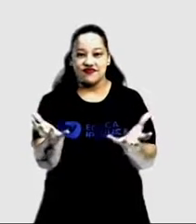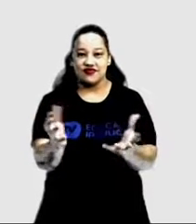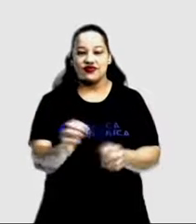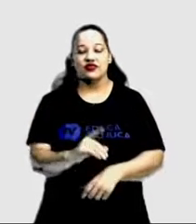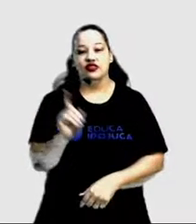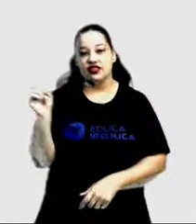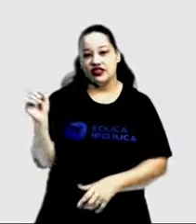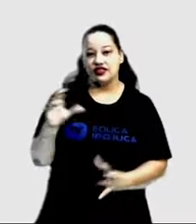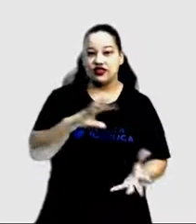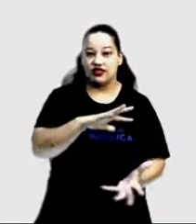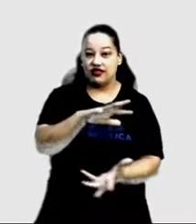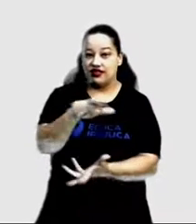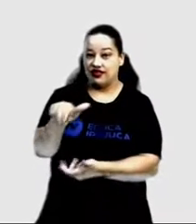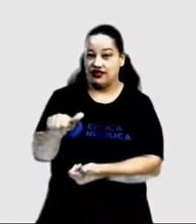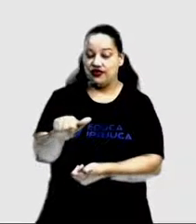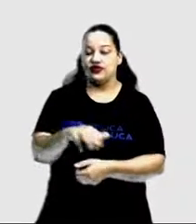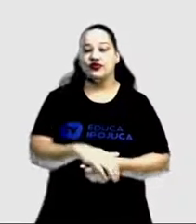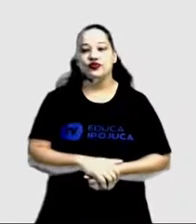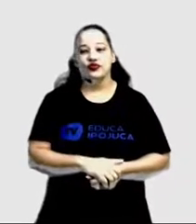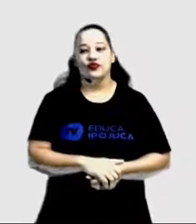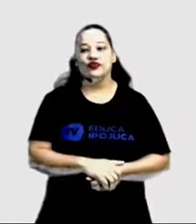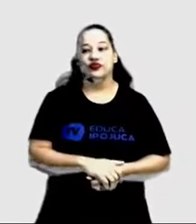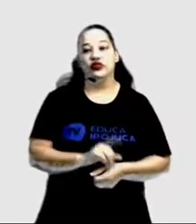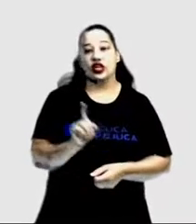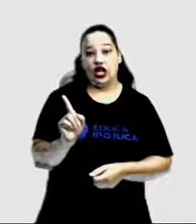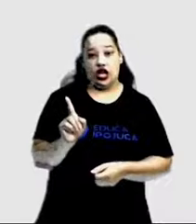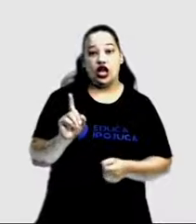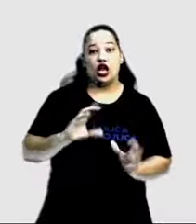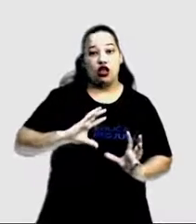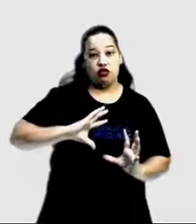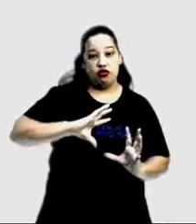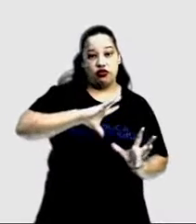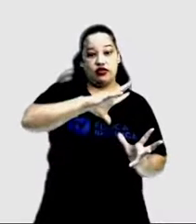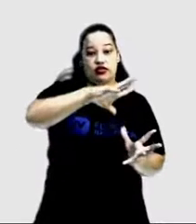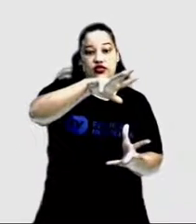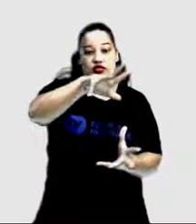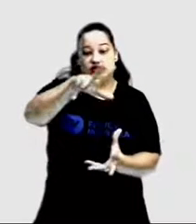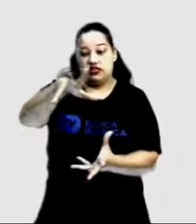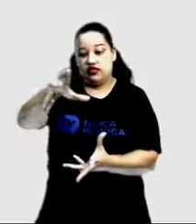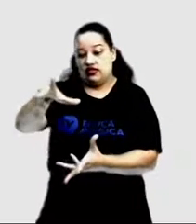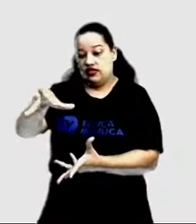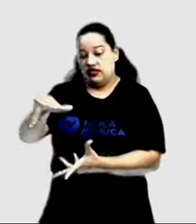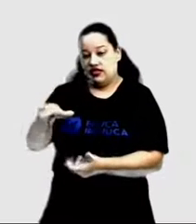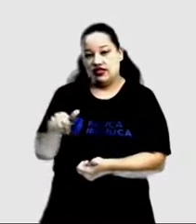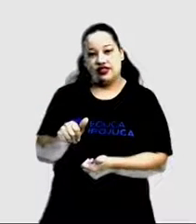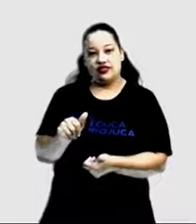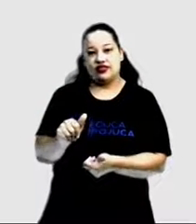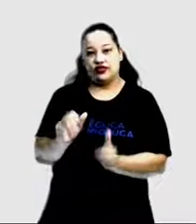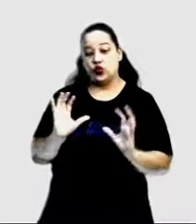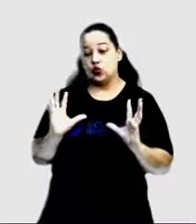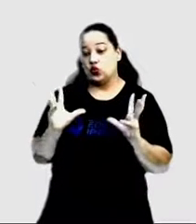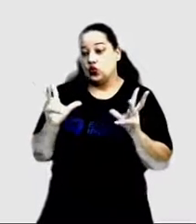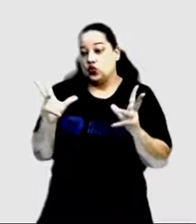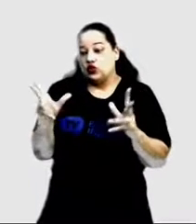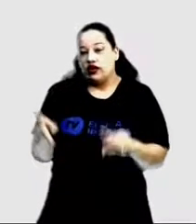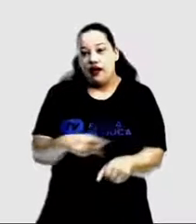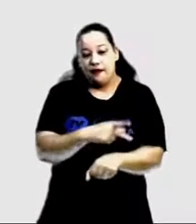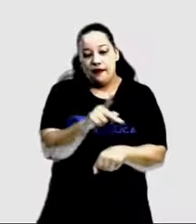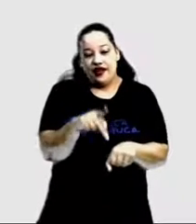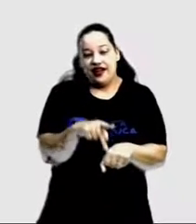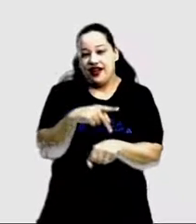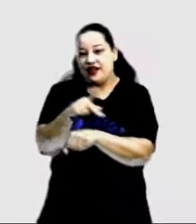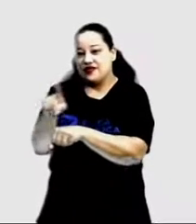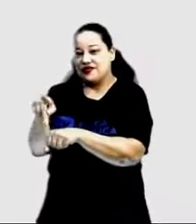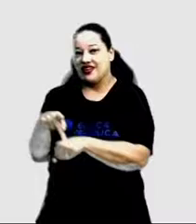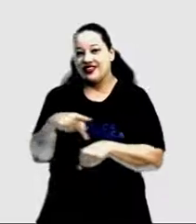Este é o globo. O globo é amplo. Ele mostra todos os países